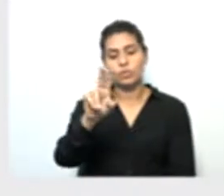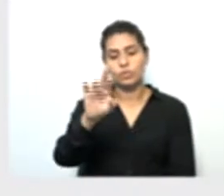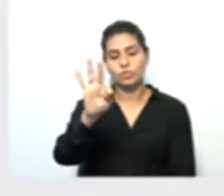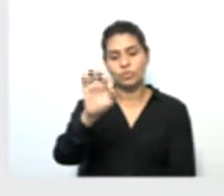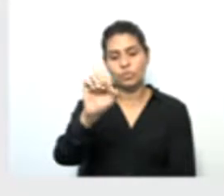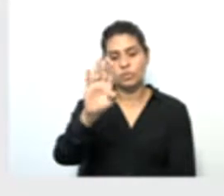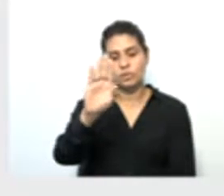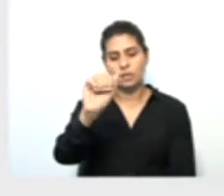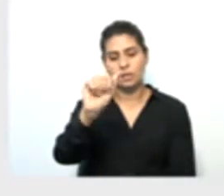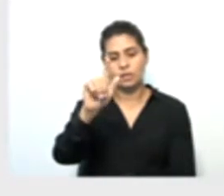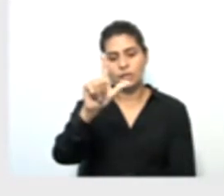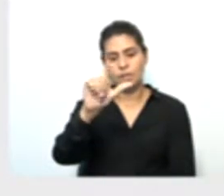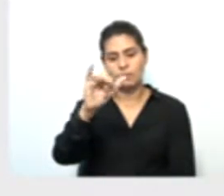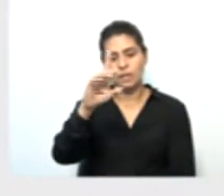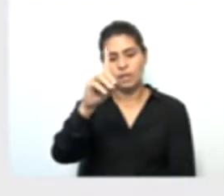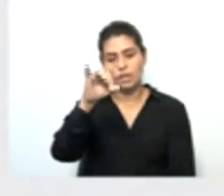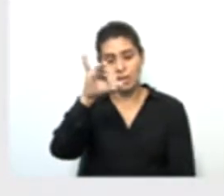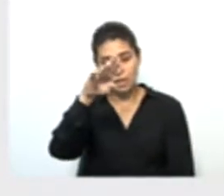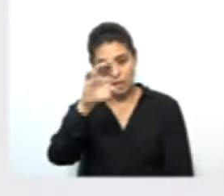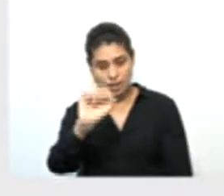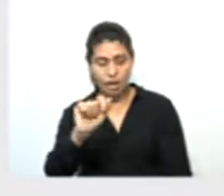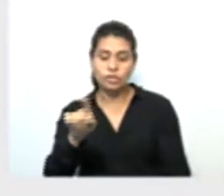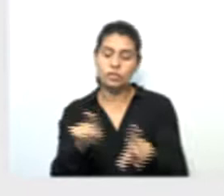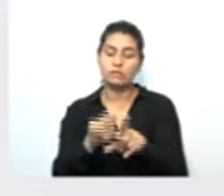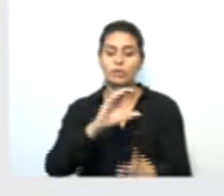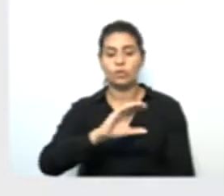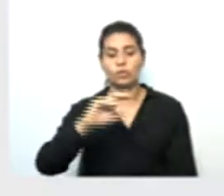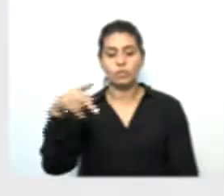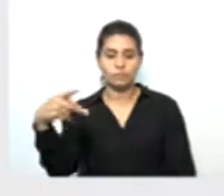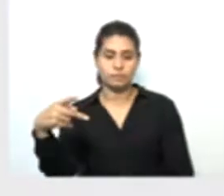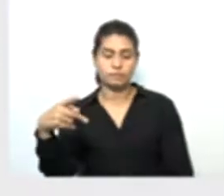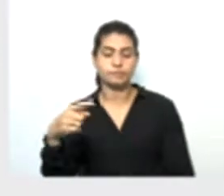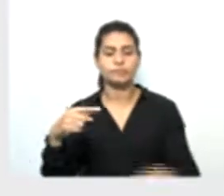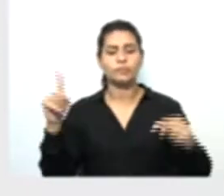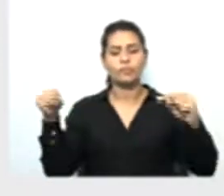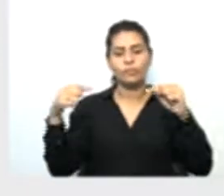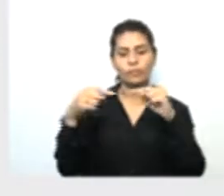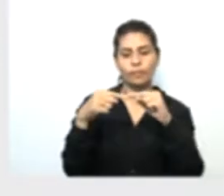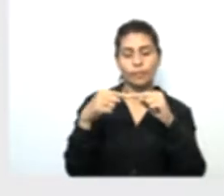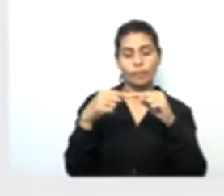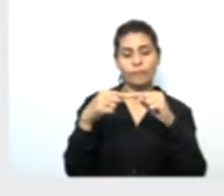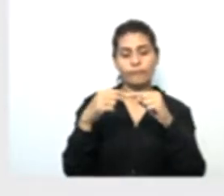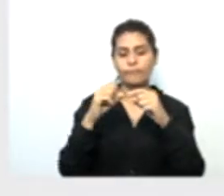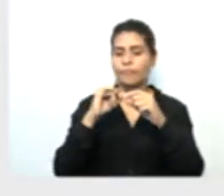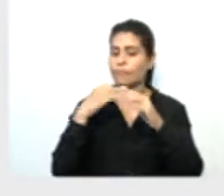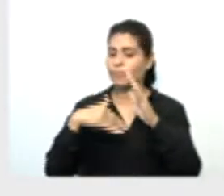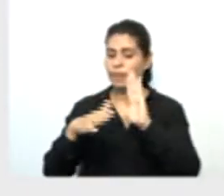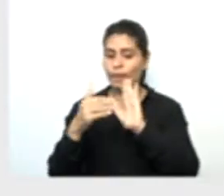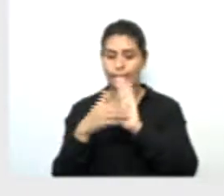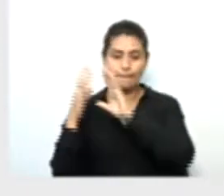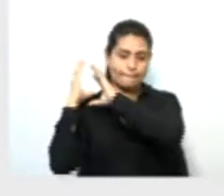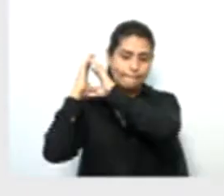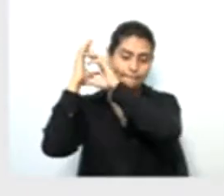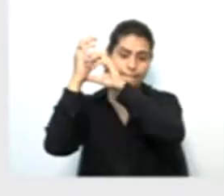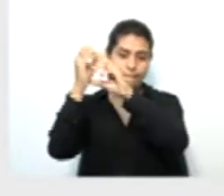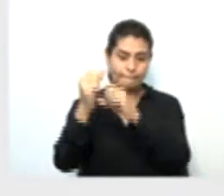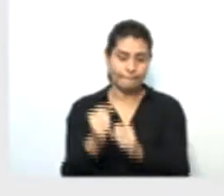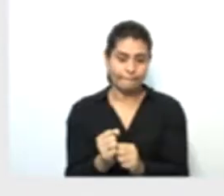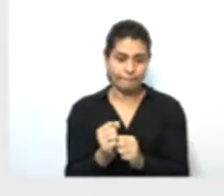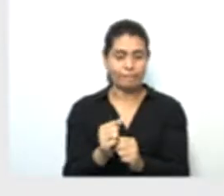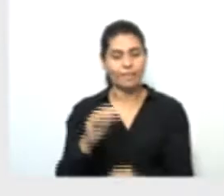e cooperativismo. Os objetivos, então, agora são os objetivos de toda a disciplina. Nessa disciplina nós temos o objetivo